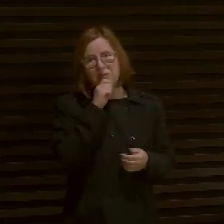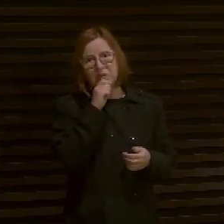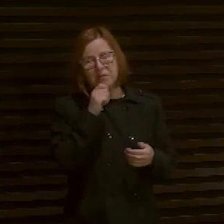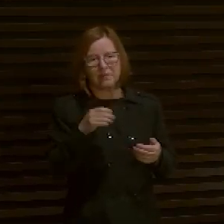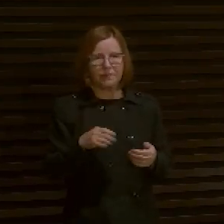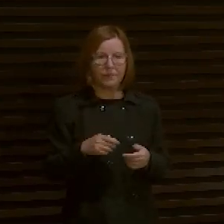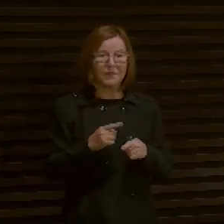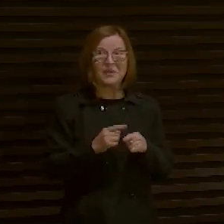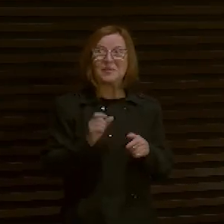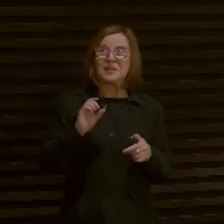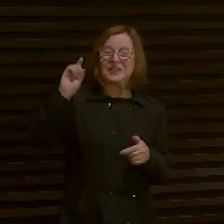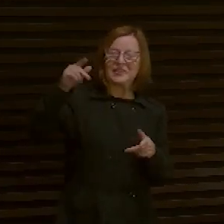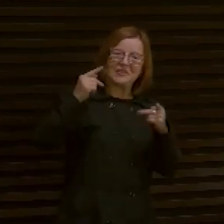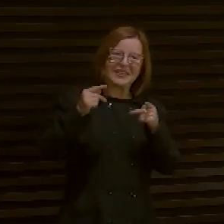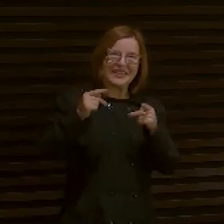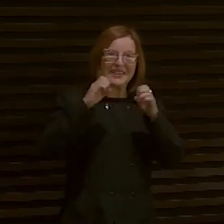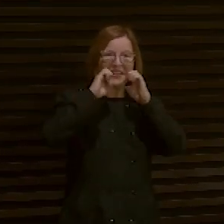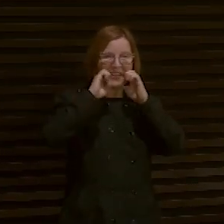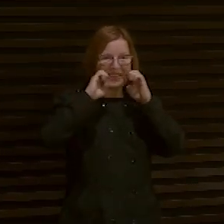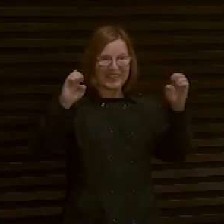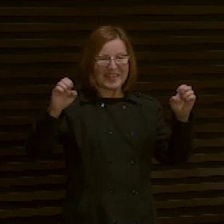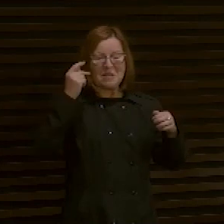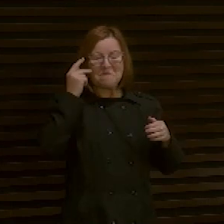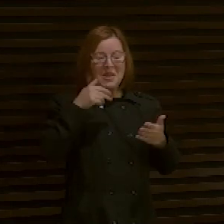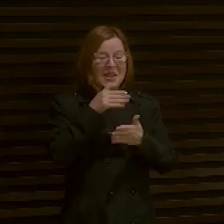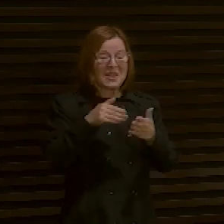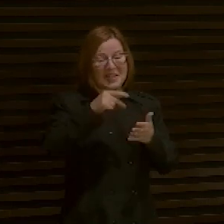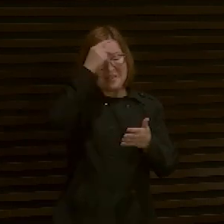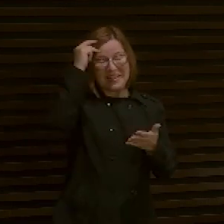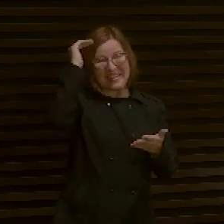Porque a palavra de Deus diz que o evangelho é para todo aquele que crê.